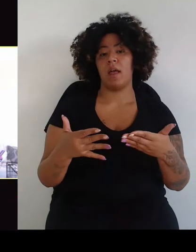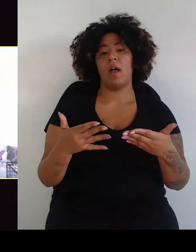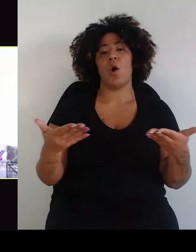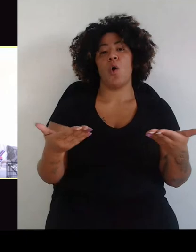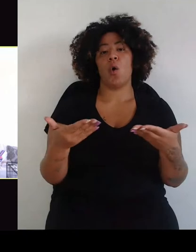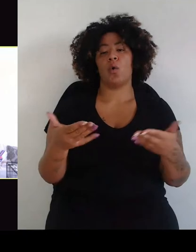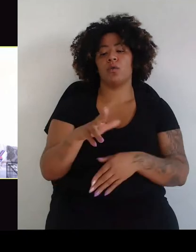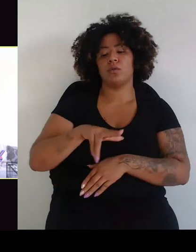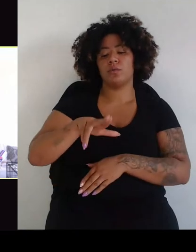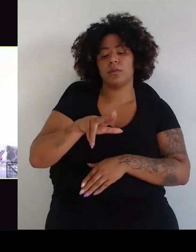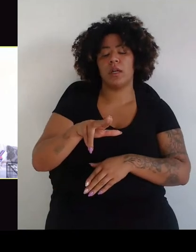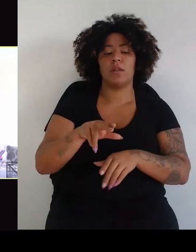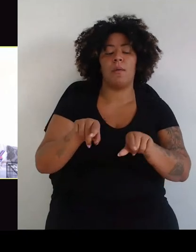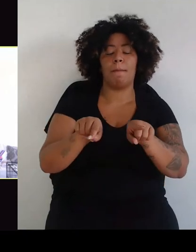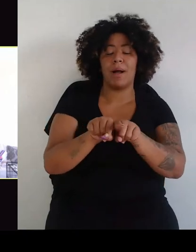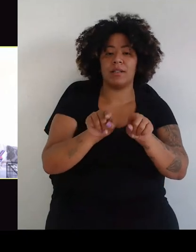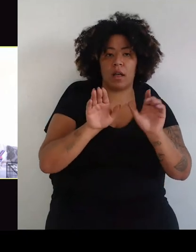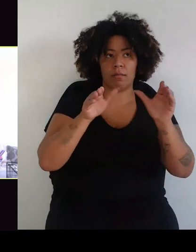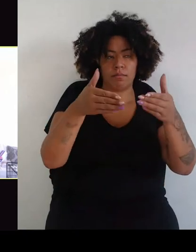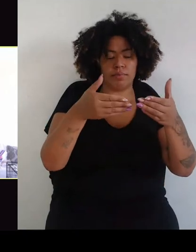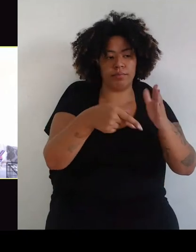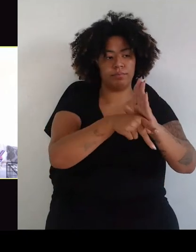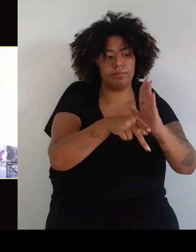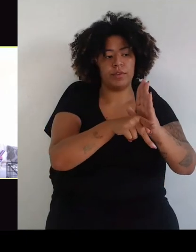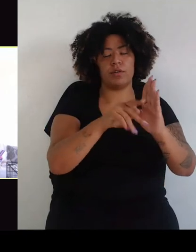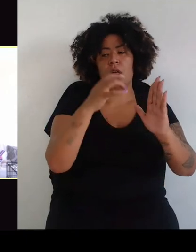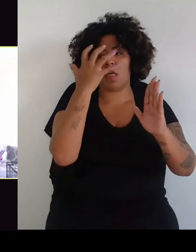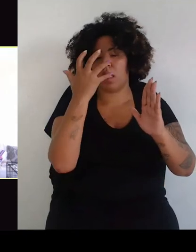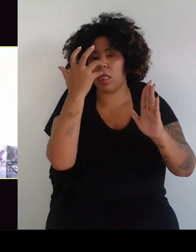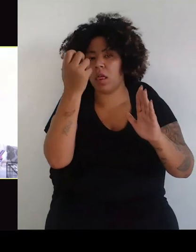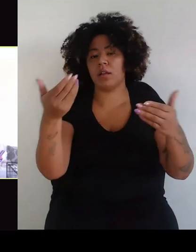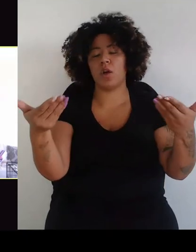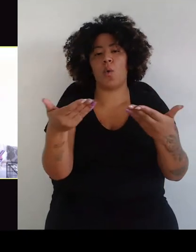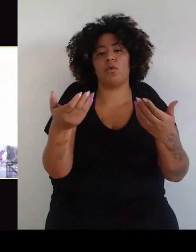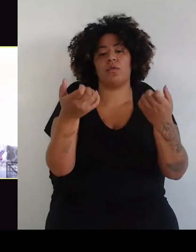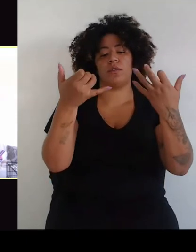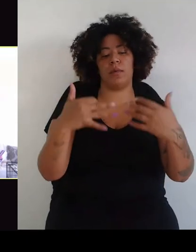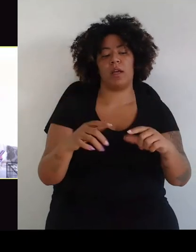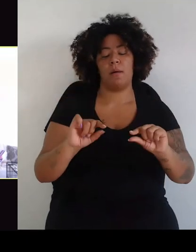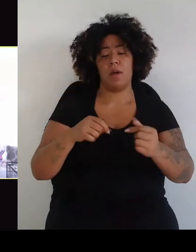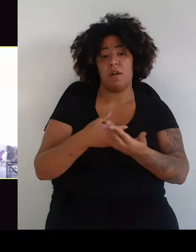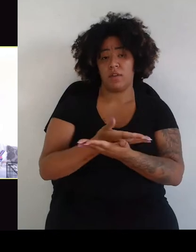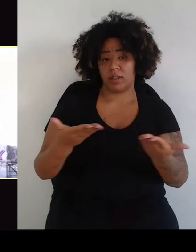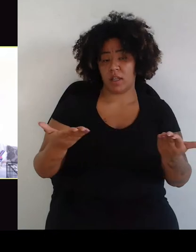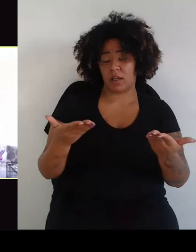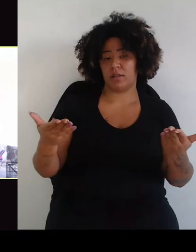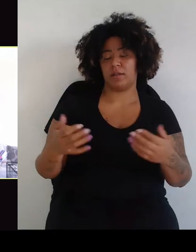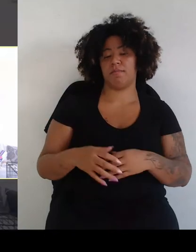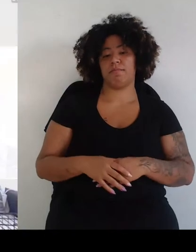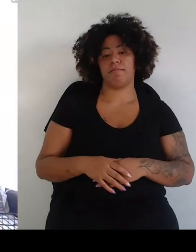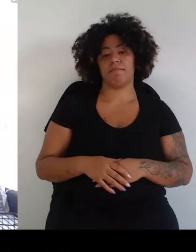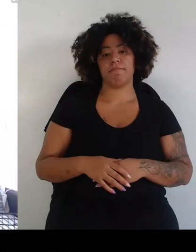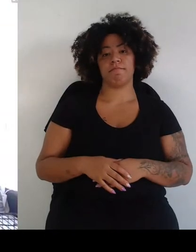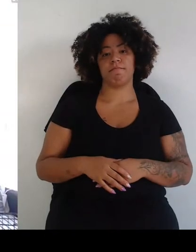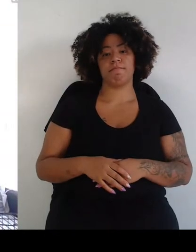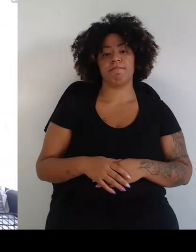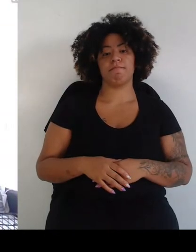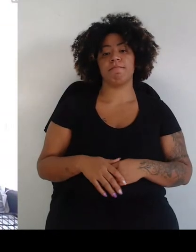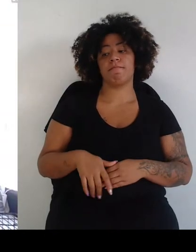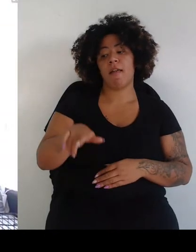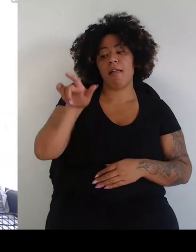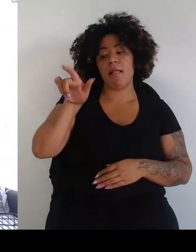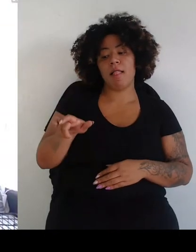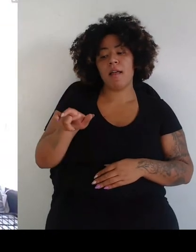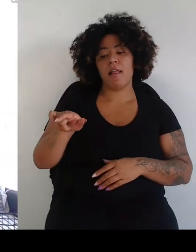em bacon já foi escrito há algum tempo e desde então eu revisei a minha visão e vou falar um pouquinho sobre isso hoje Baker foi um pintor